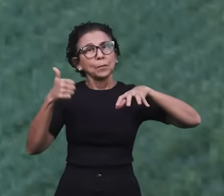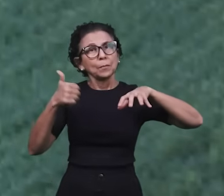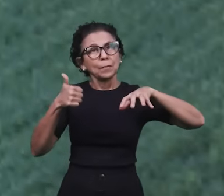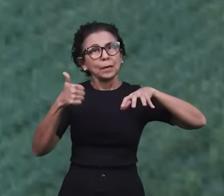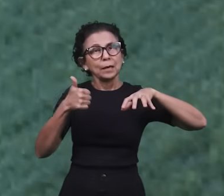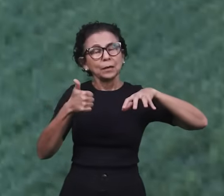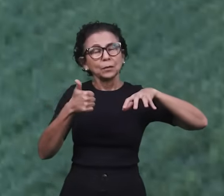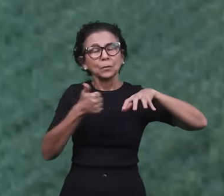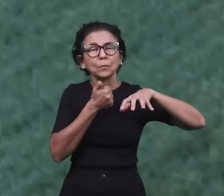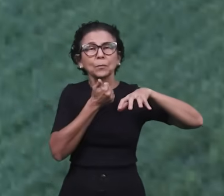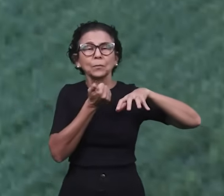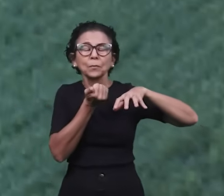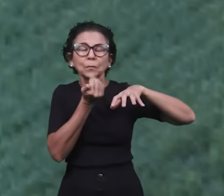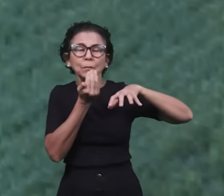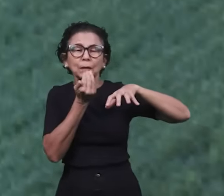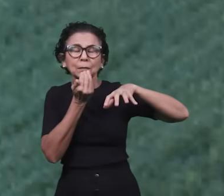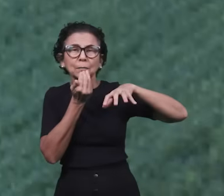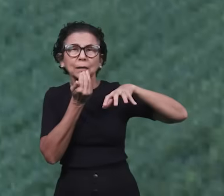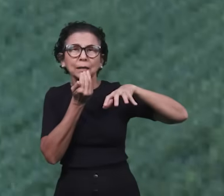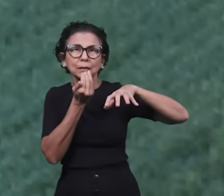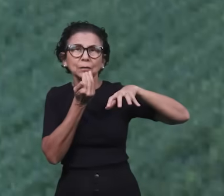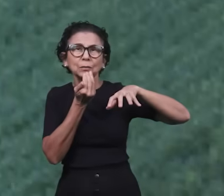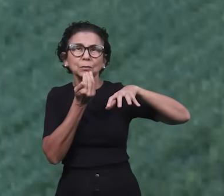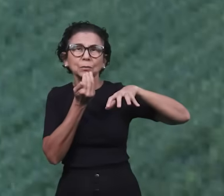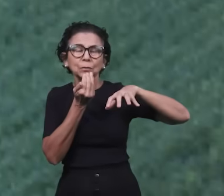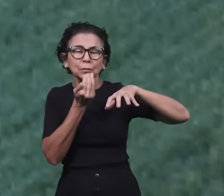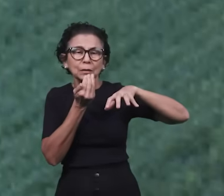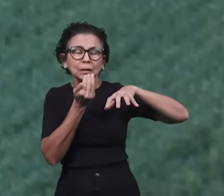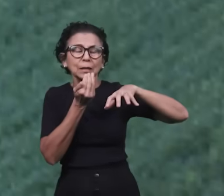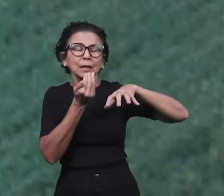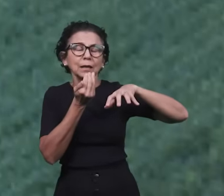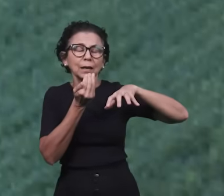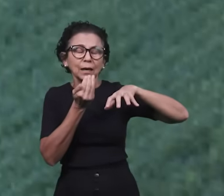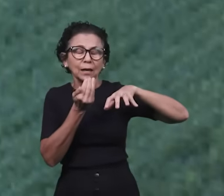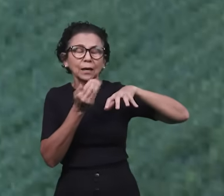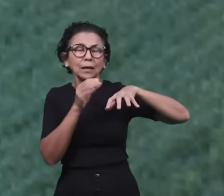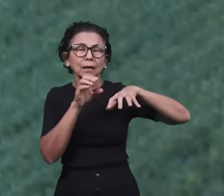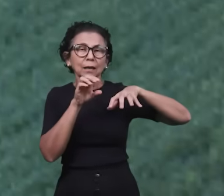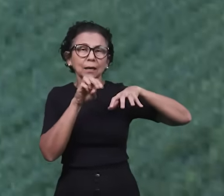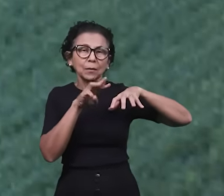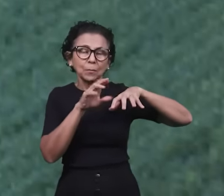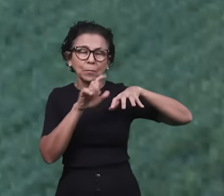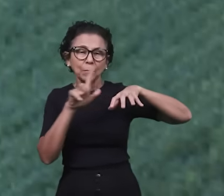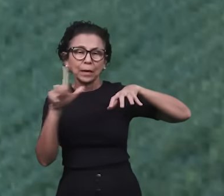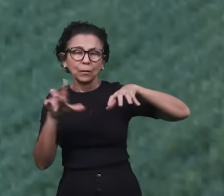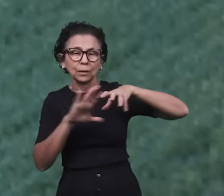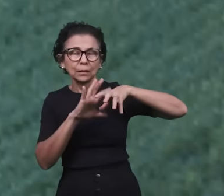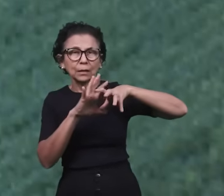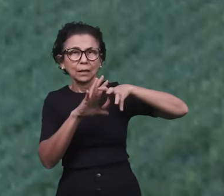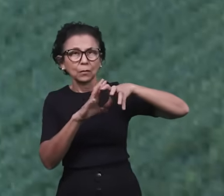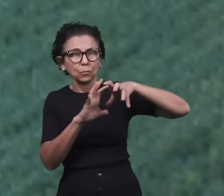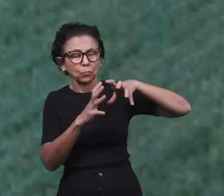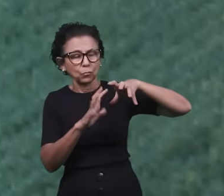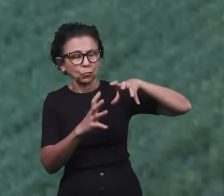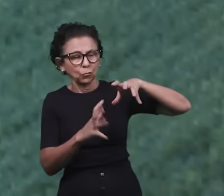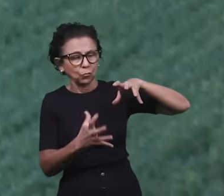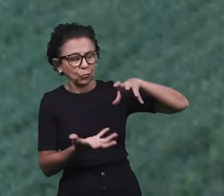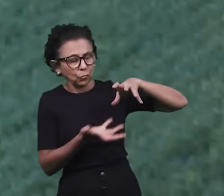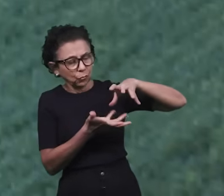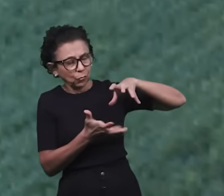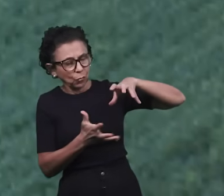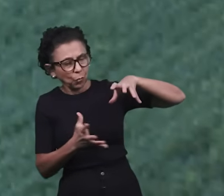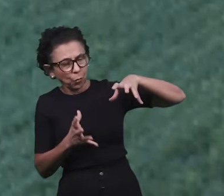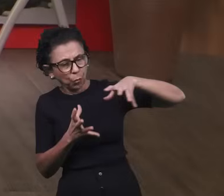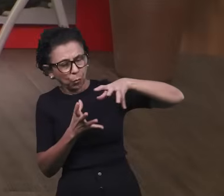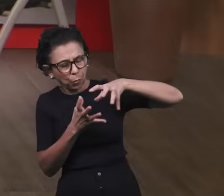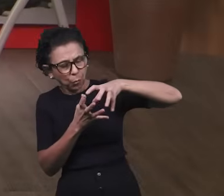Mas da natureza em si, ela pega ali, vai pegando do que elas trazem de alimento e vai